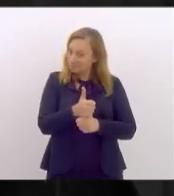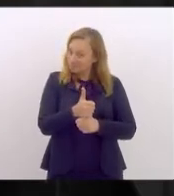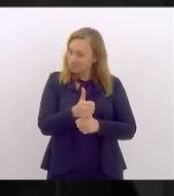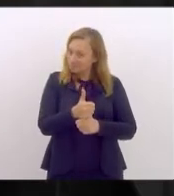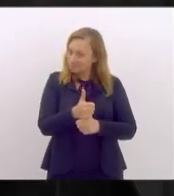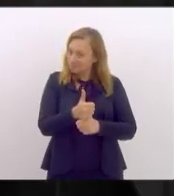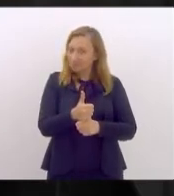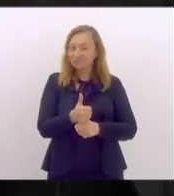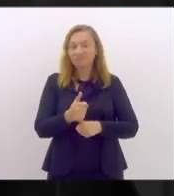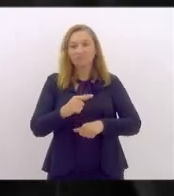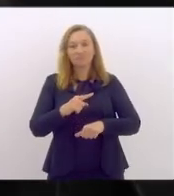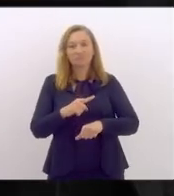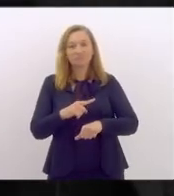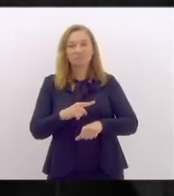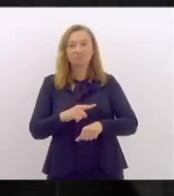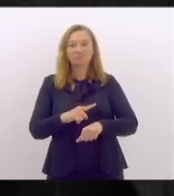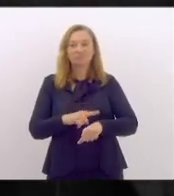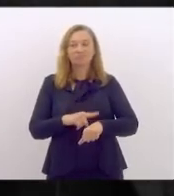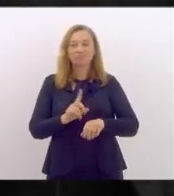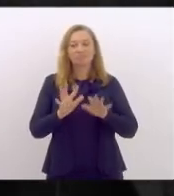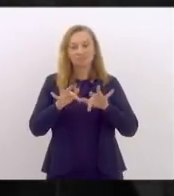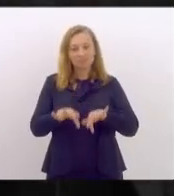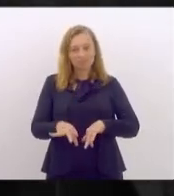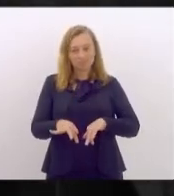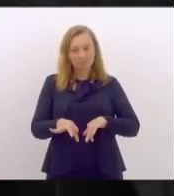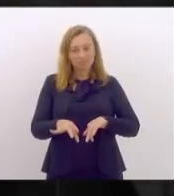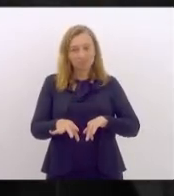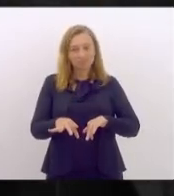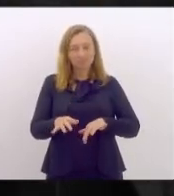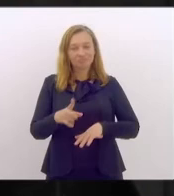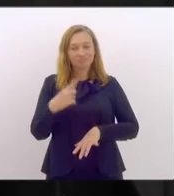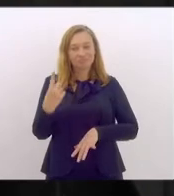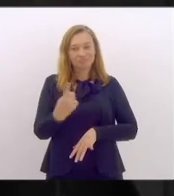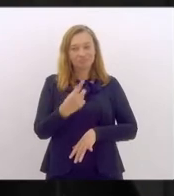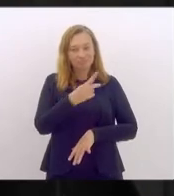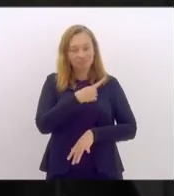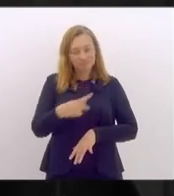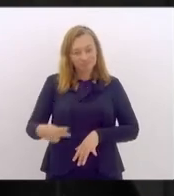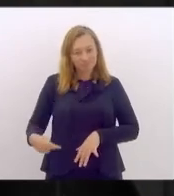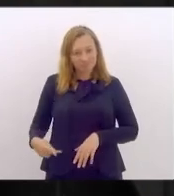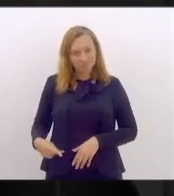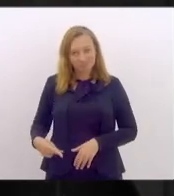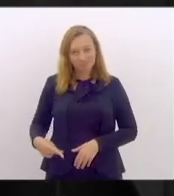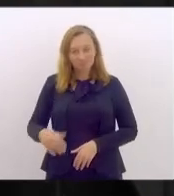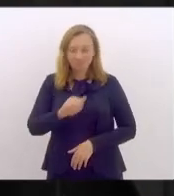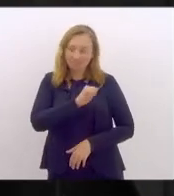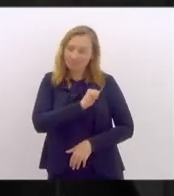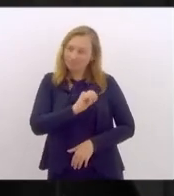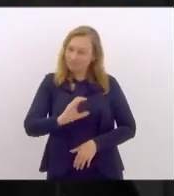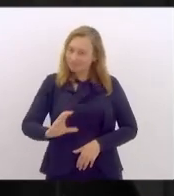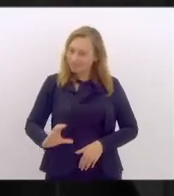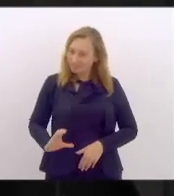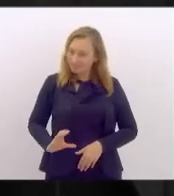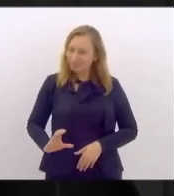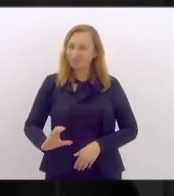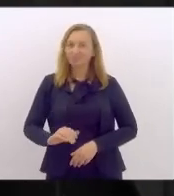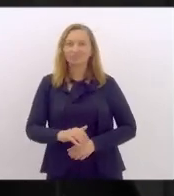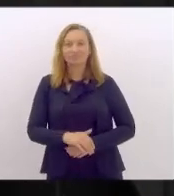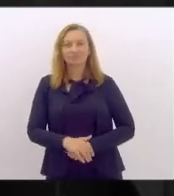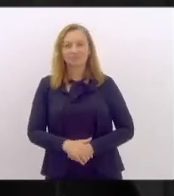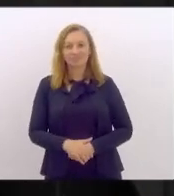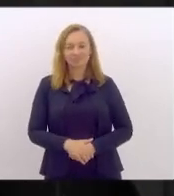no expediente final o nosso Presidente titular André Ceciliano